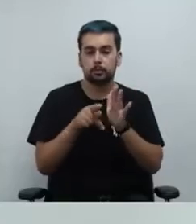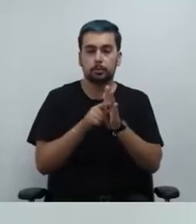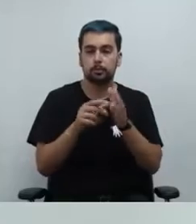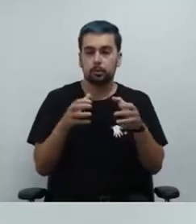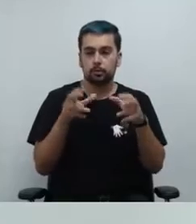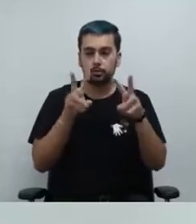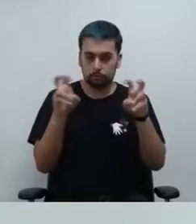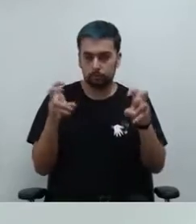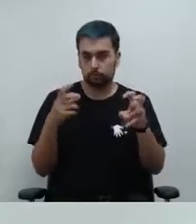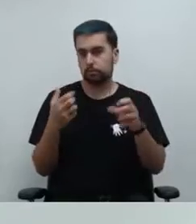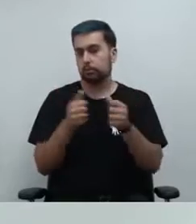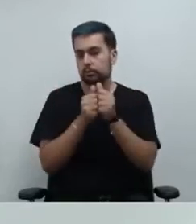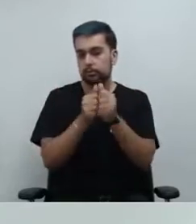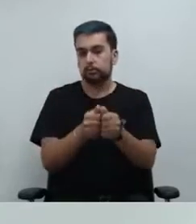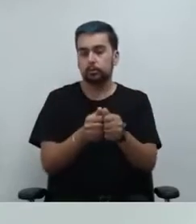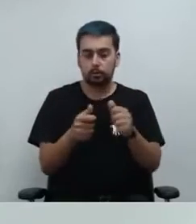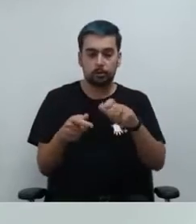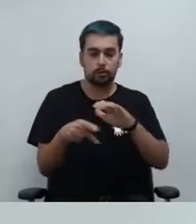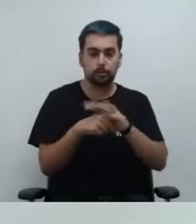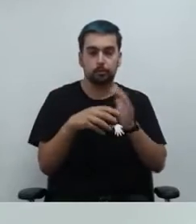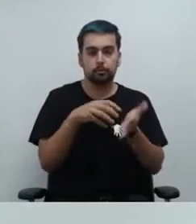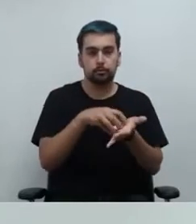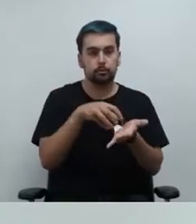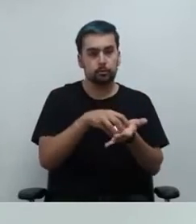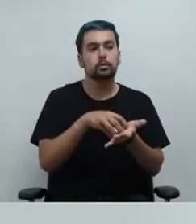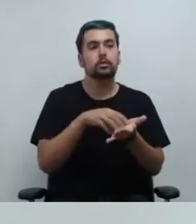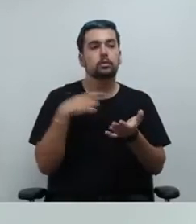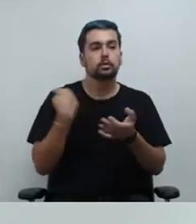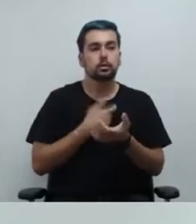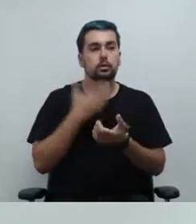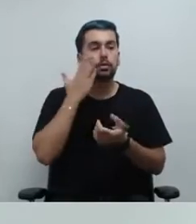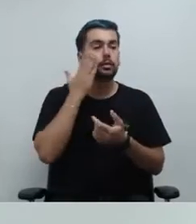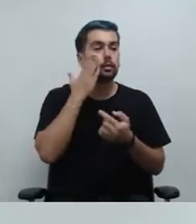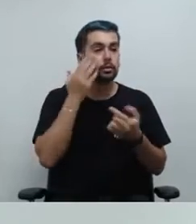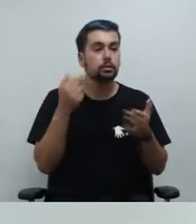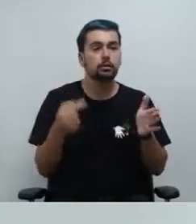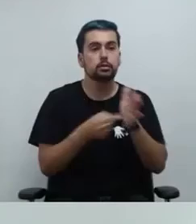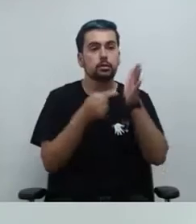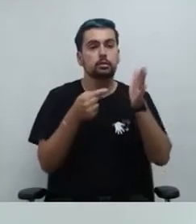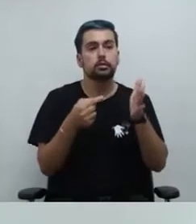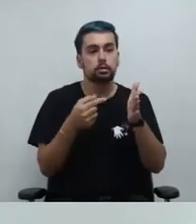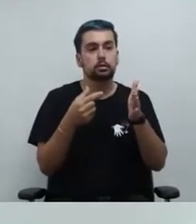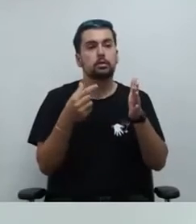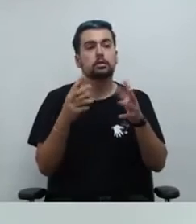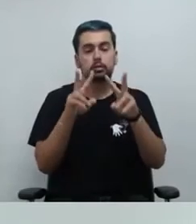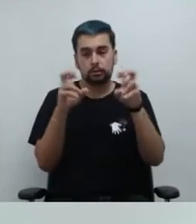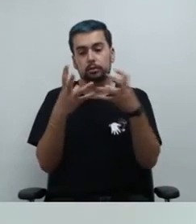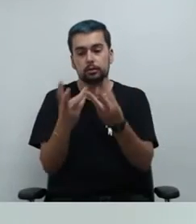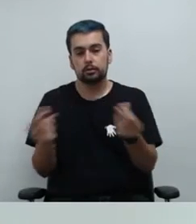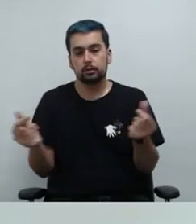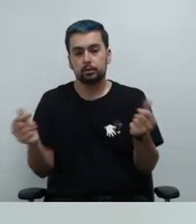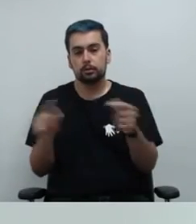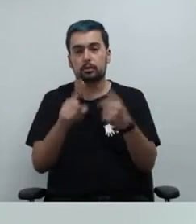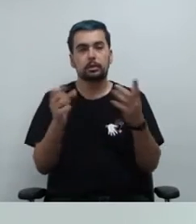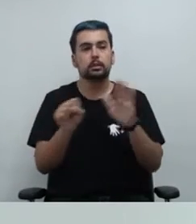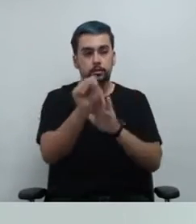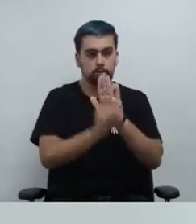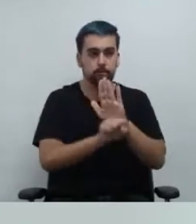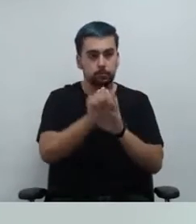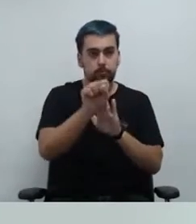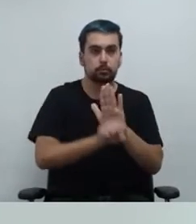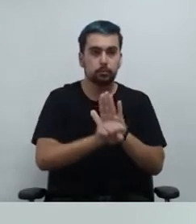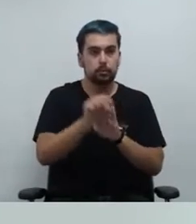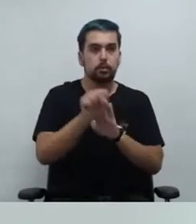núcleo, e quero dizer aqui que a gente sabe que a denúncia e o processamento dos policiais não esgota esse tema, mas é muito simbólico que